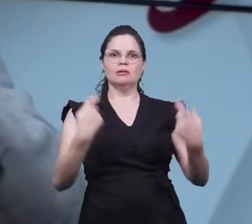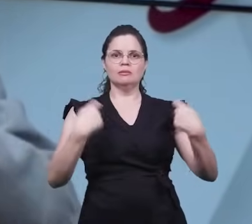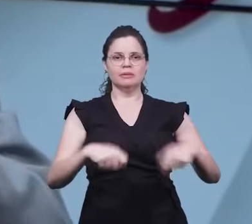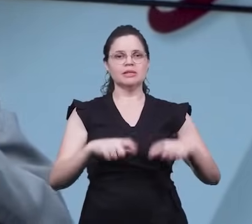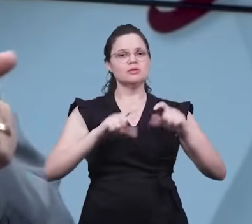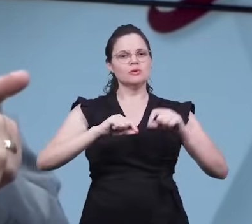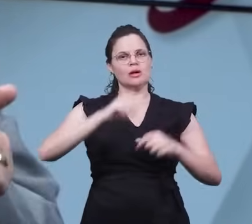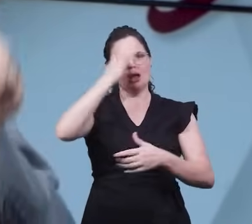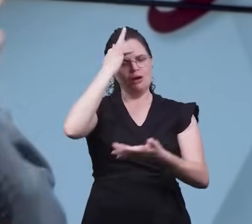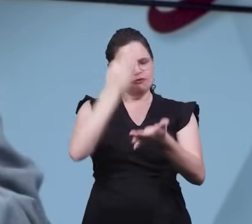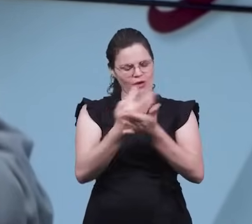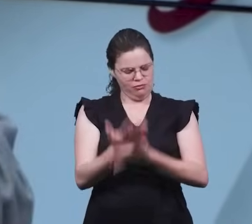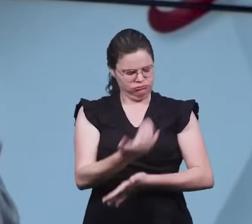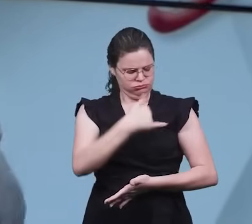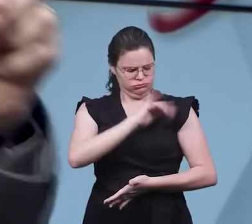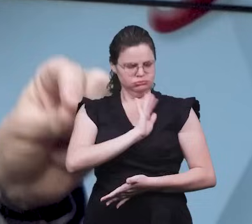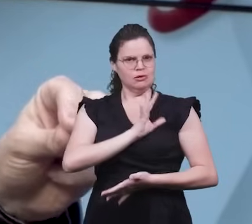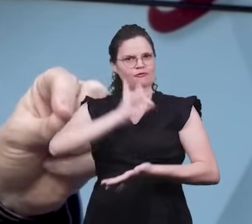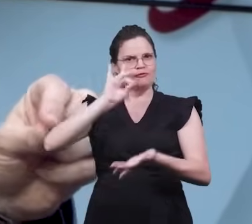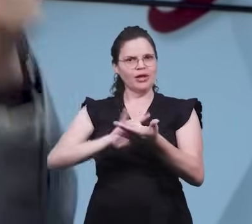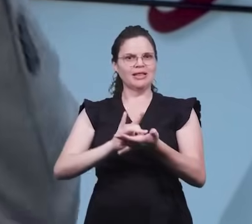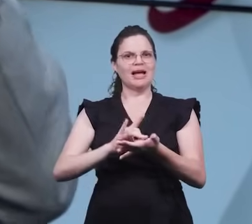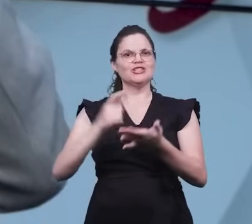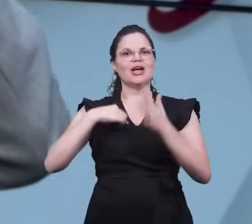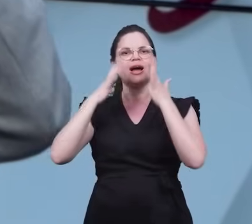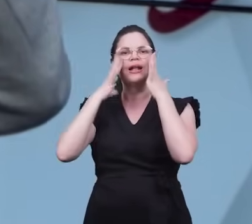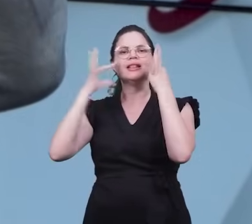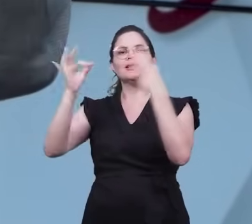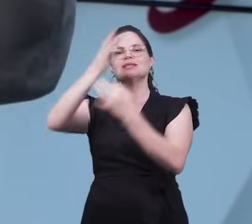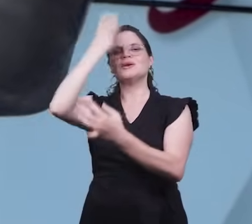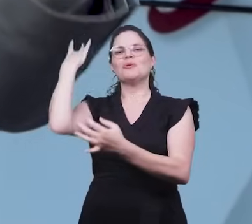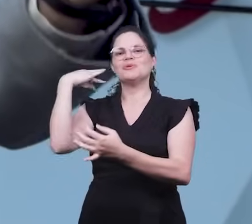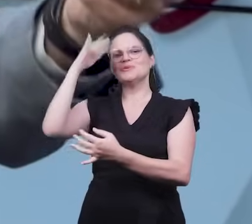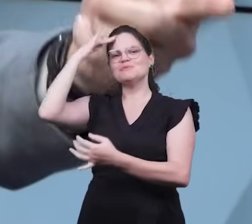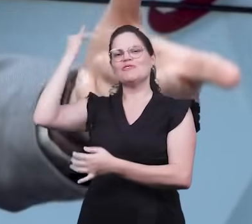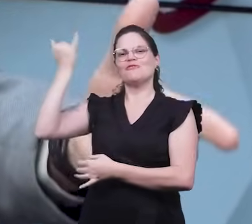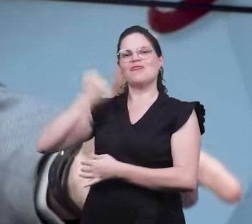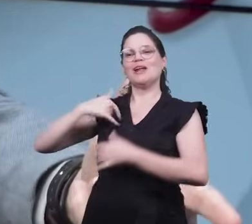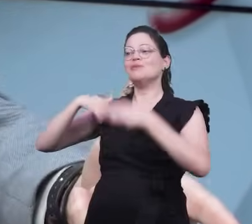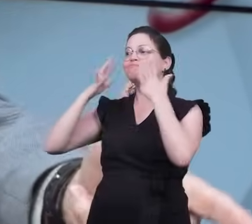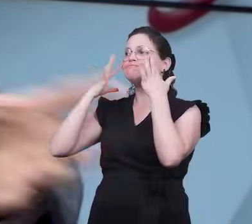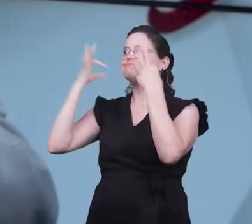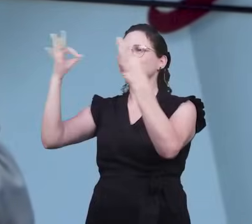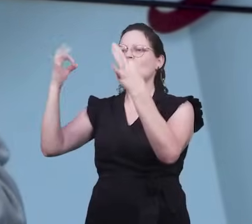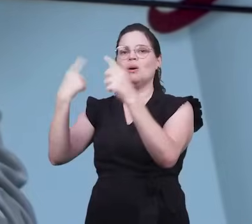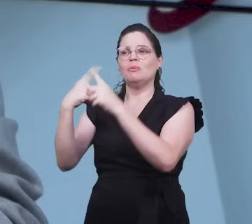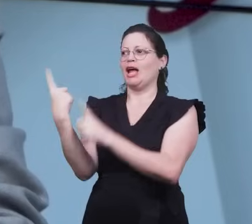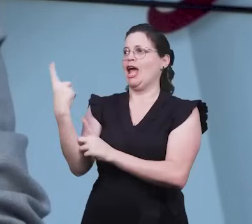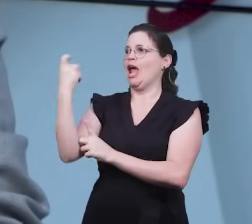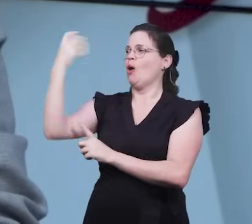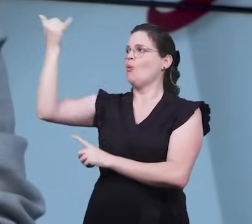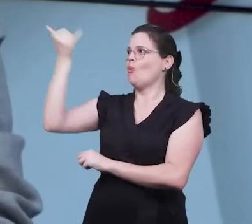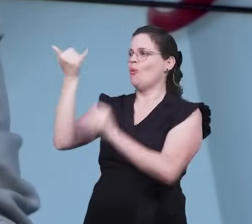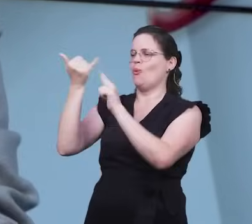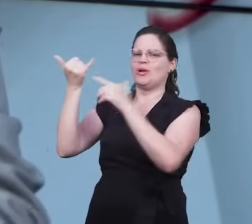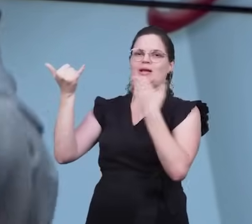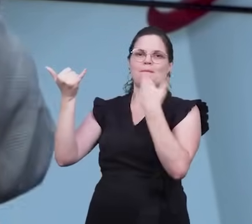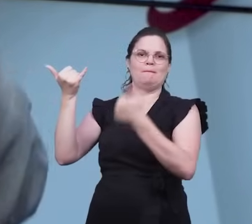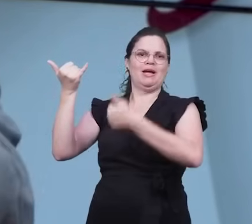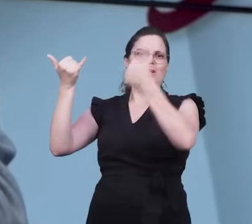e conservar a fé genuína e verdadeira. É ouvir a voz do Espírito Santo. É a única que nos